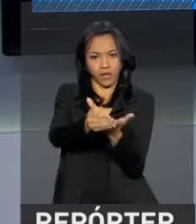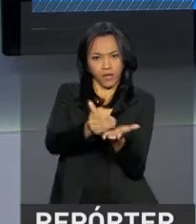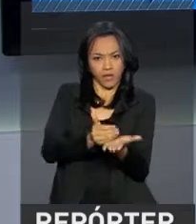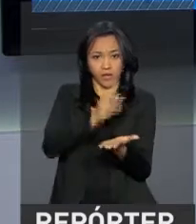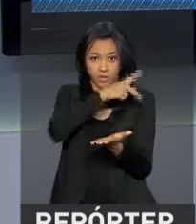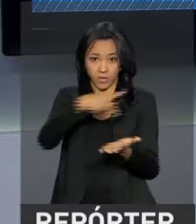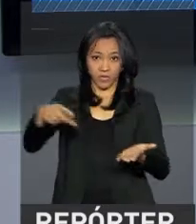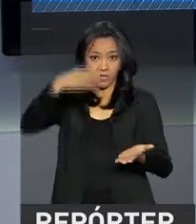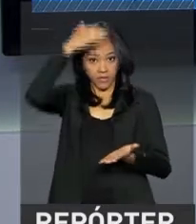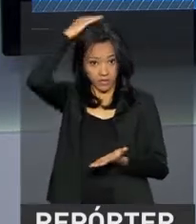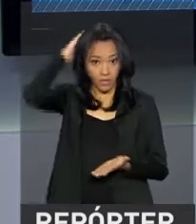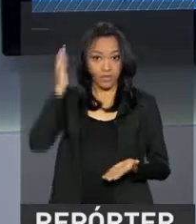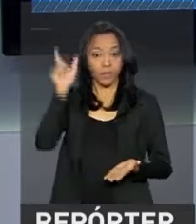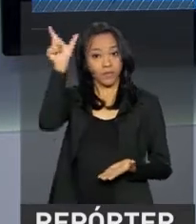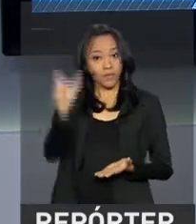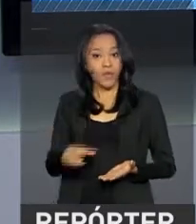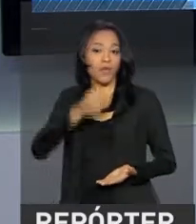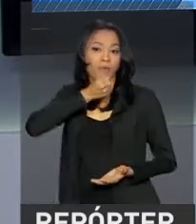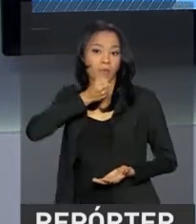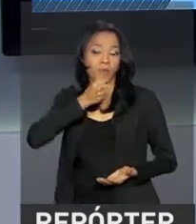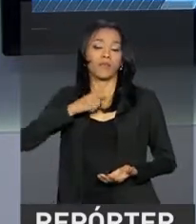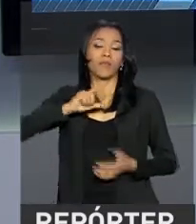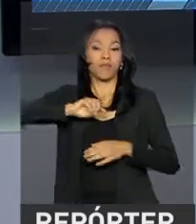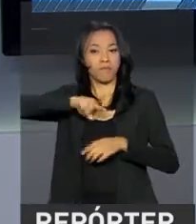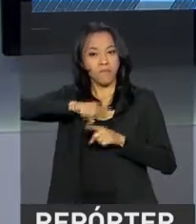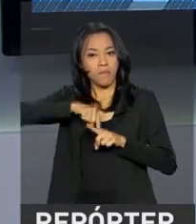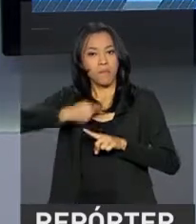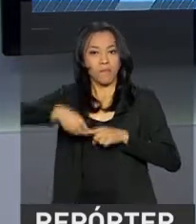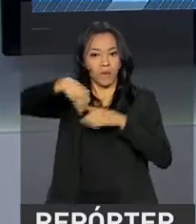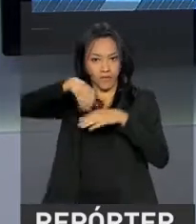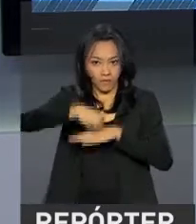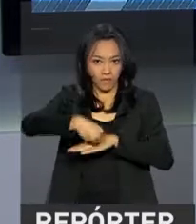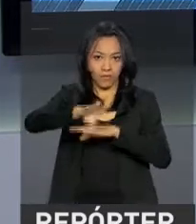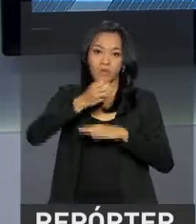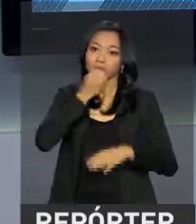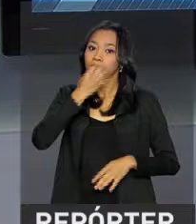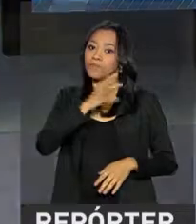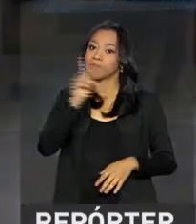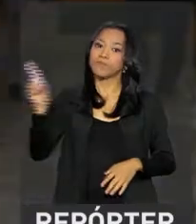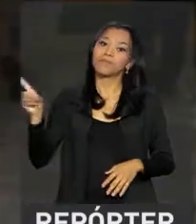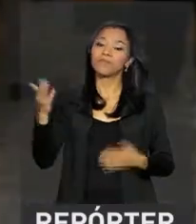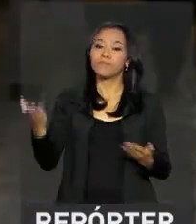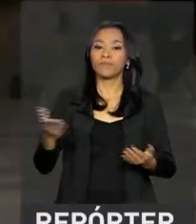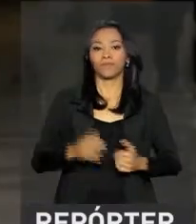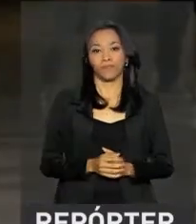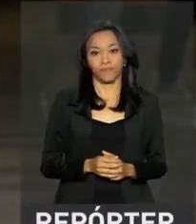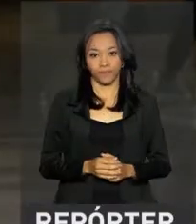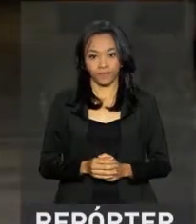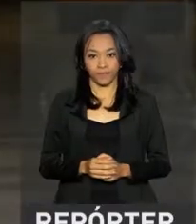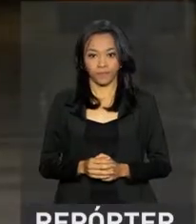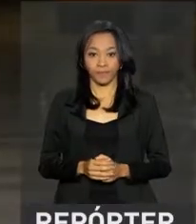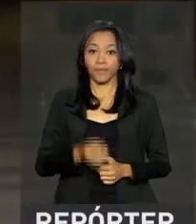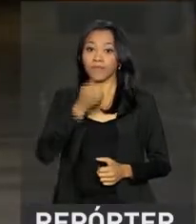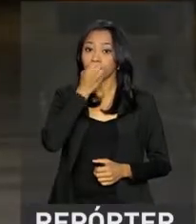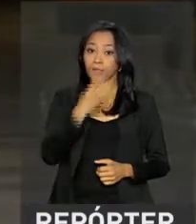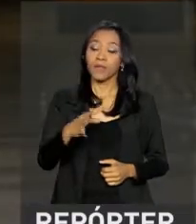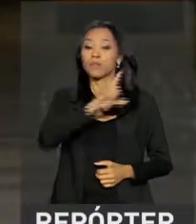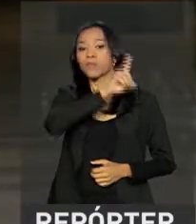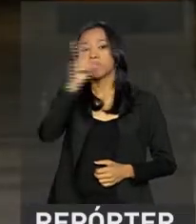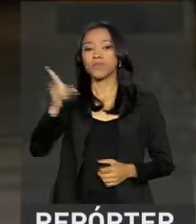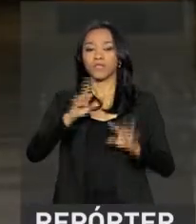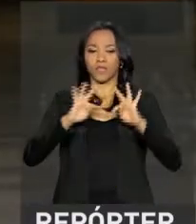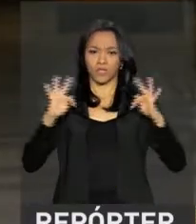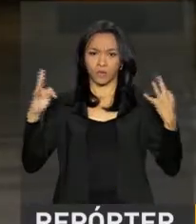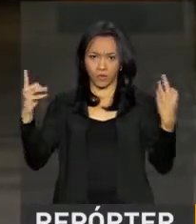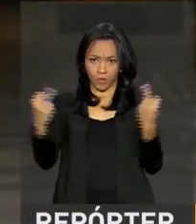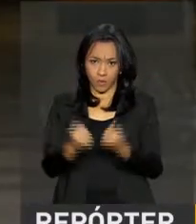repórter luana karen traz as informações ao vivo pra gente bom dia luana bom dia lilian bom dia a